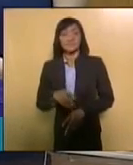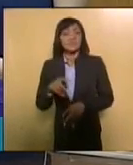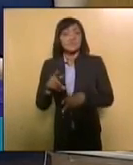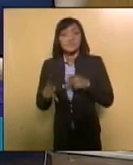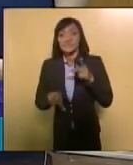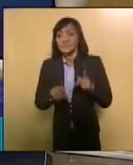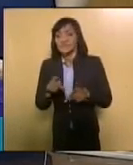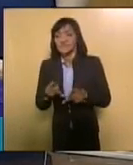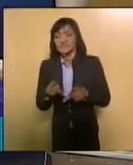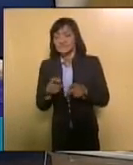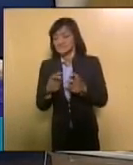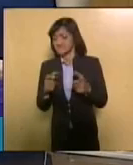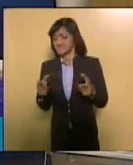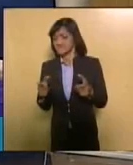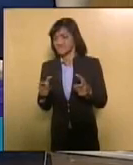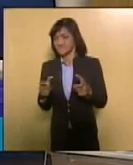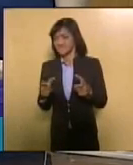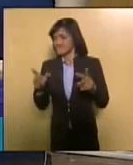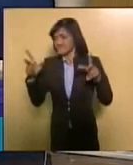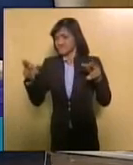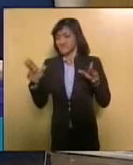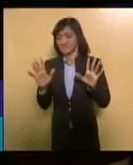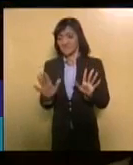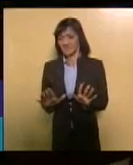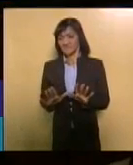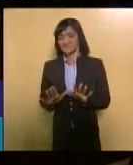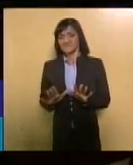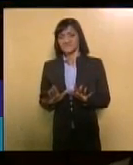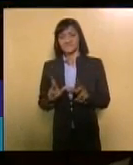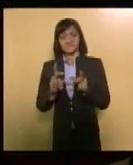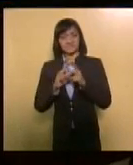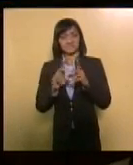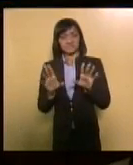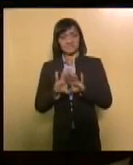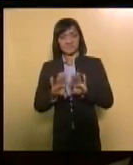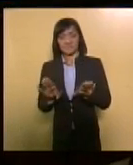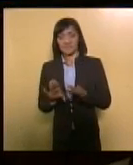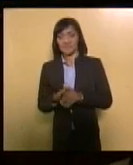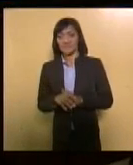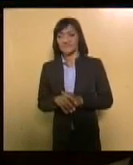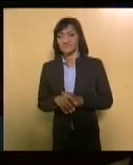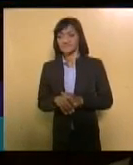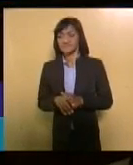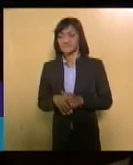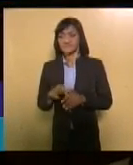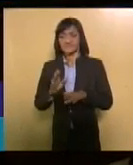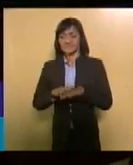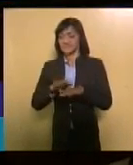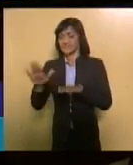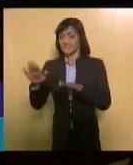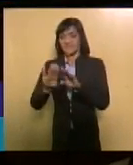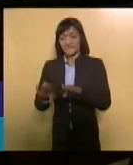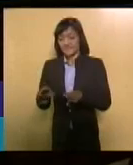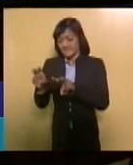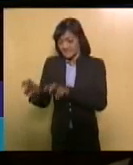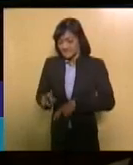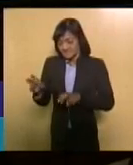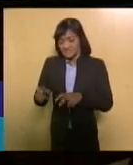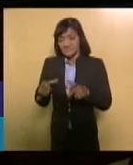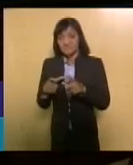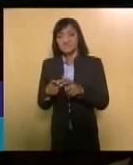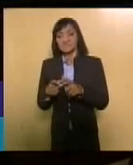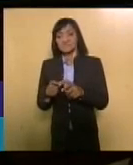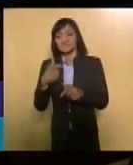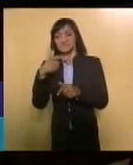população tem Elas por Elas cidade demogrfica Jaraguá do Sul é mais densamente povoado Altamira é um município